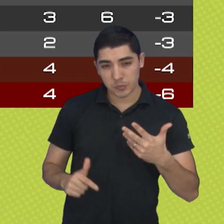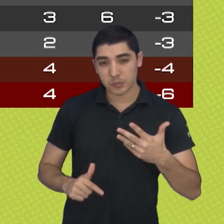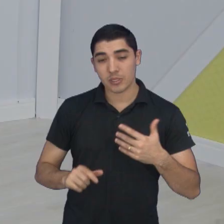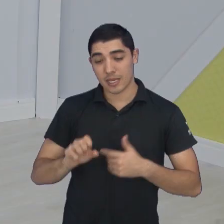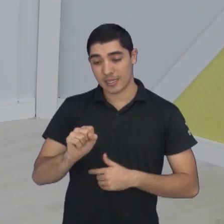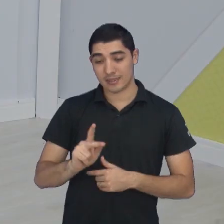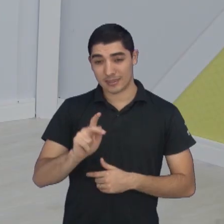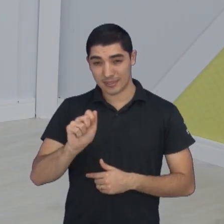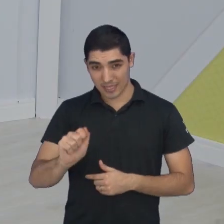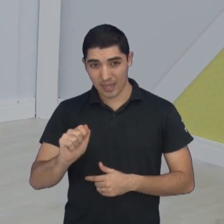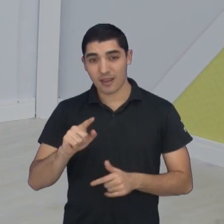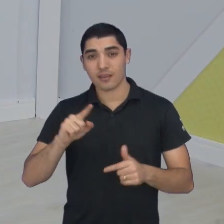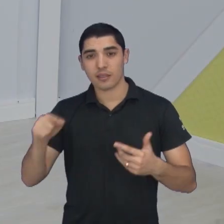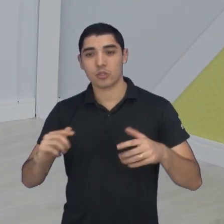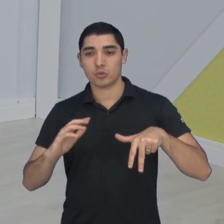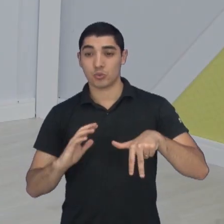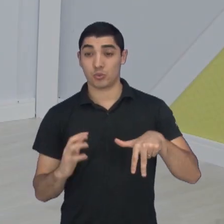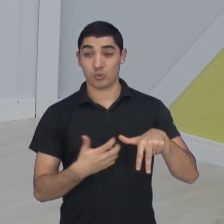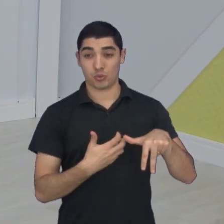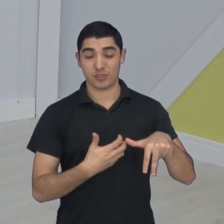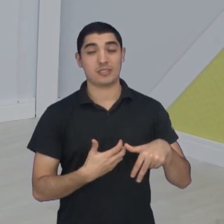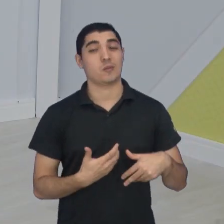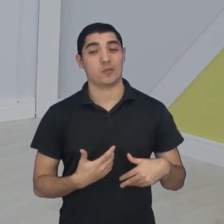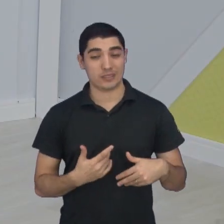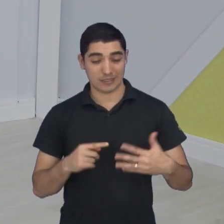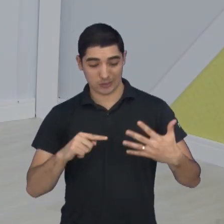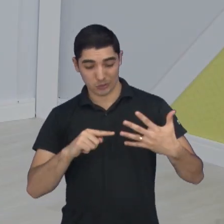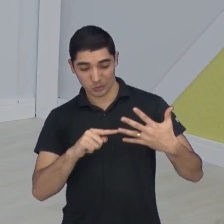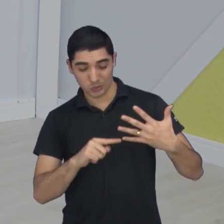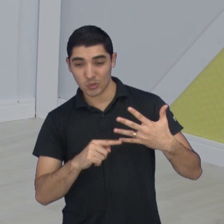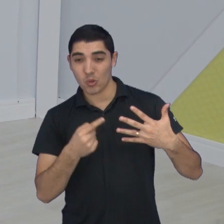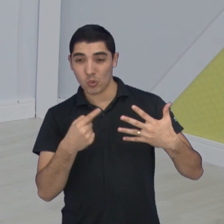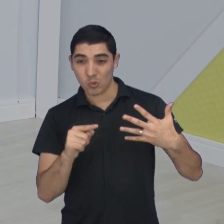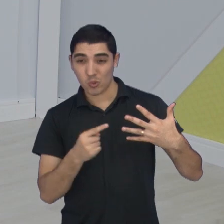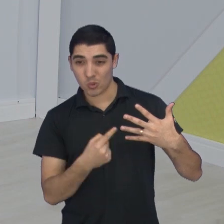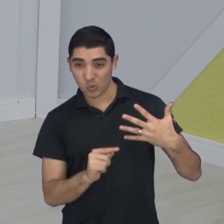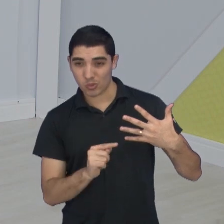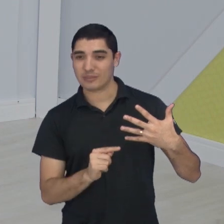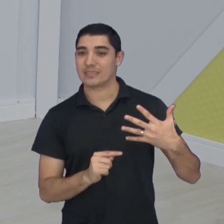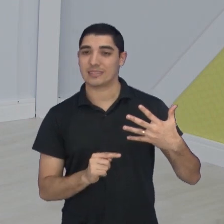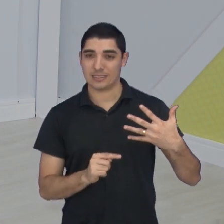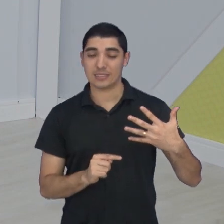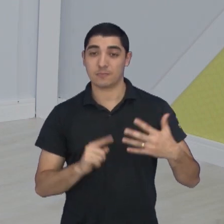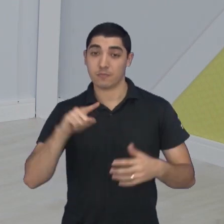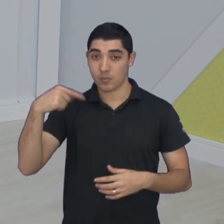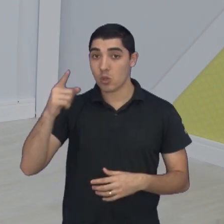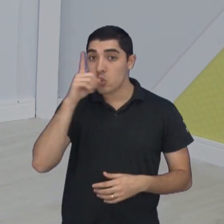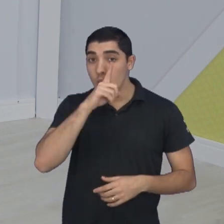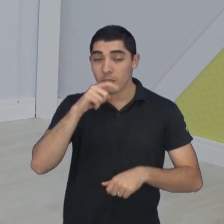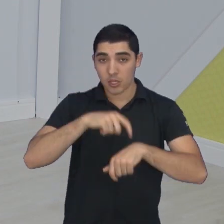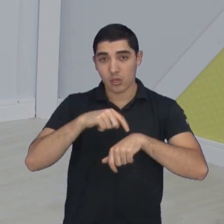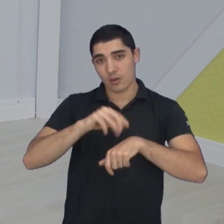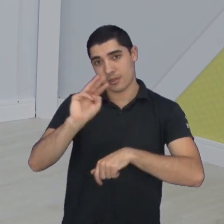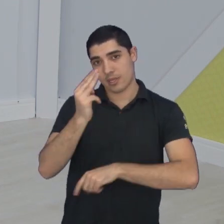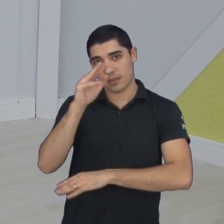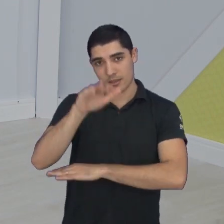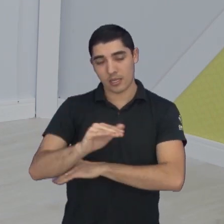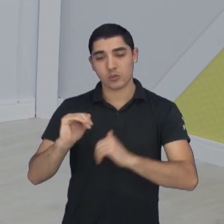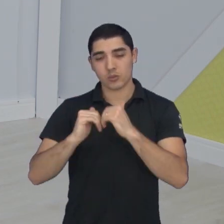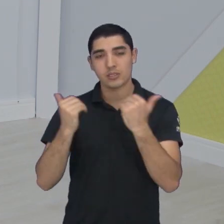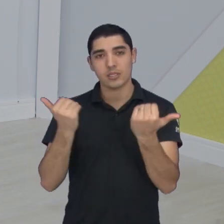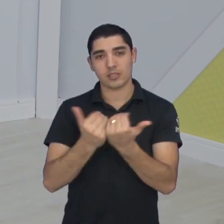in ruim contra o nhô pior é o clássico o Scar Brasil contra a equipe do joseense próximo domingo 15 horas Estádio Dario Rodrigues